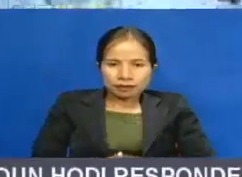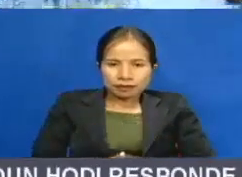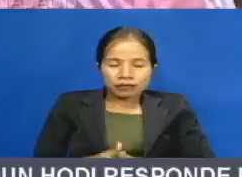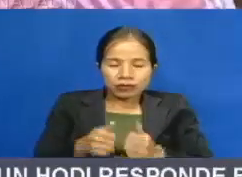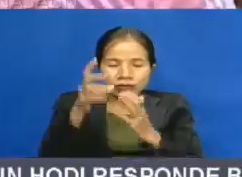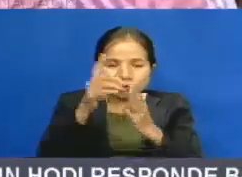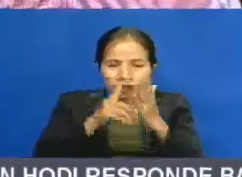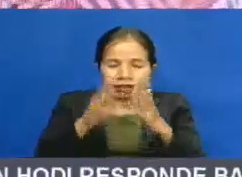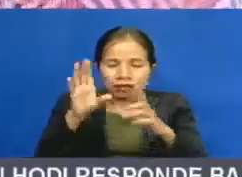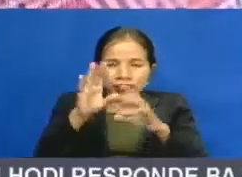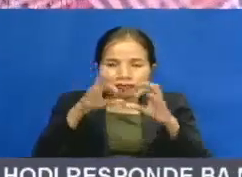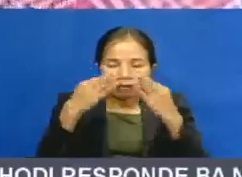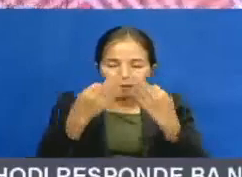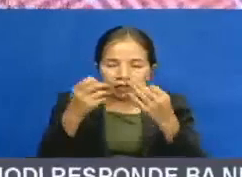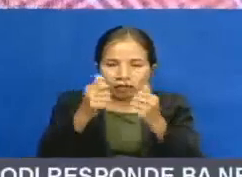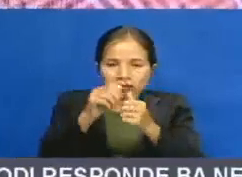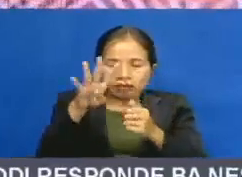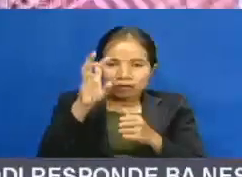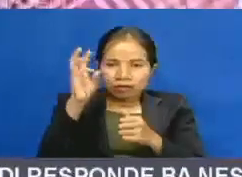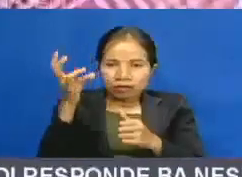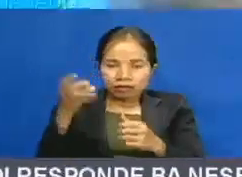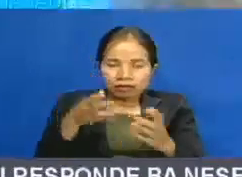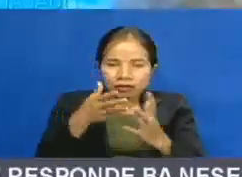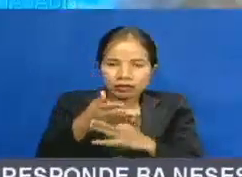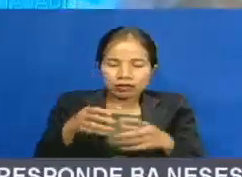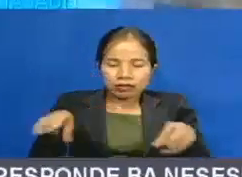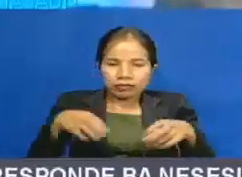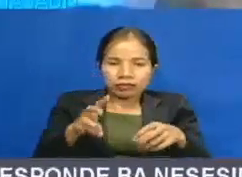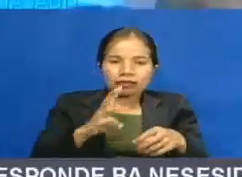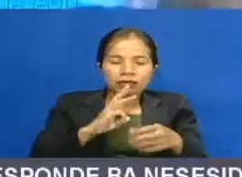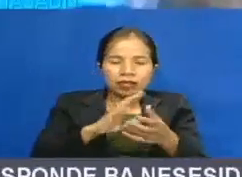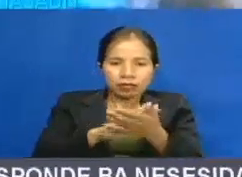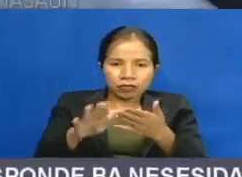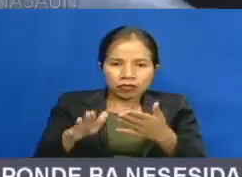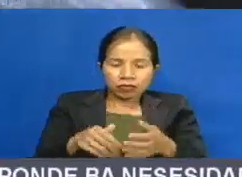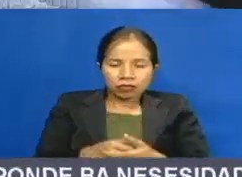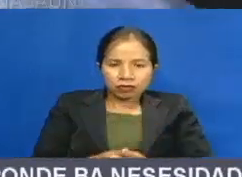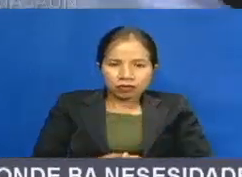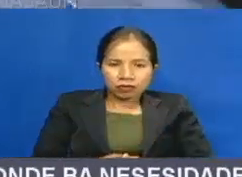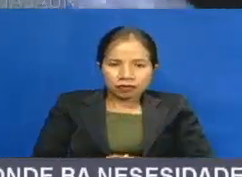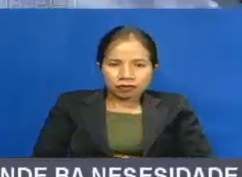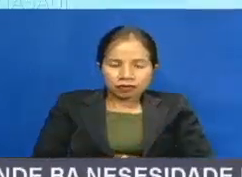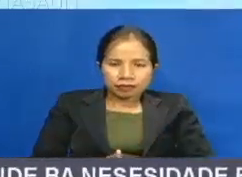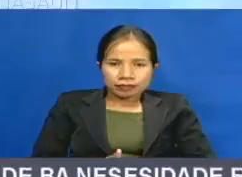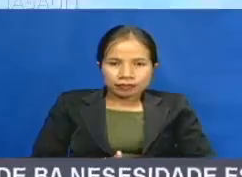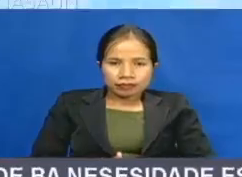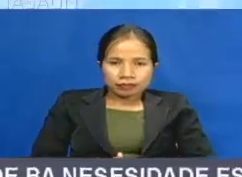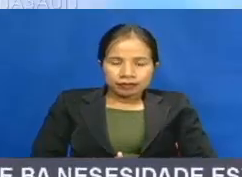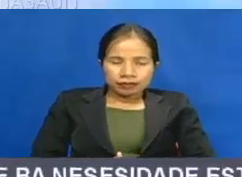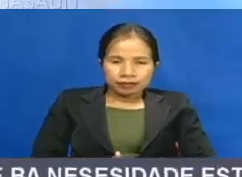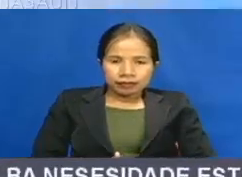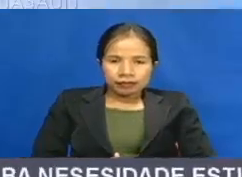Tuerdaru se familia atu saat ne nulu resin makase acesso ba sistema kanalizasaun bemos refere. Husi municipi Aileu,